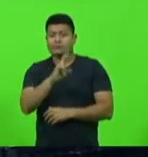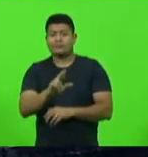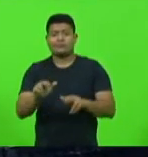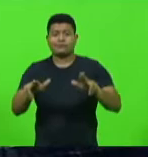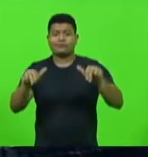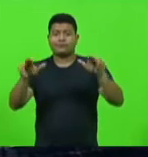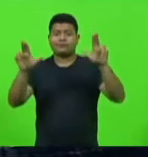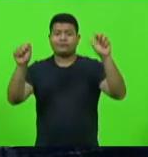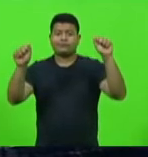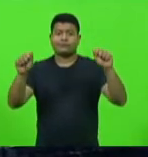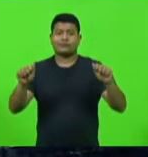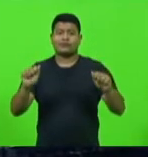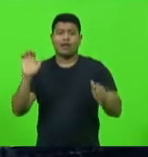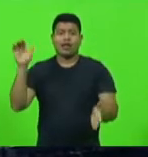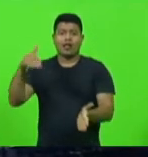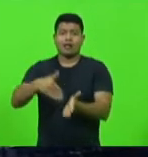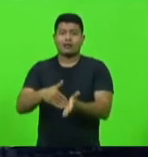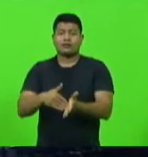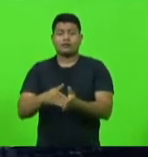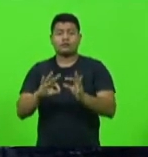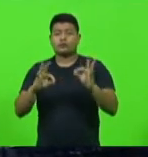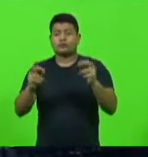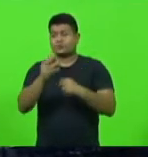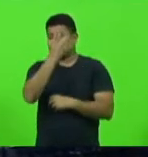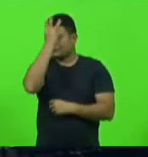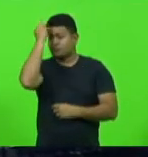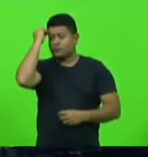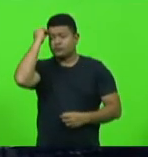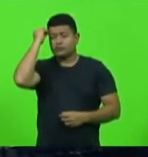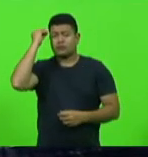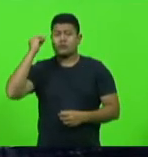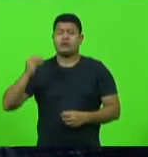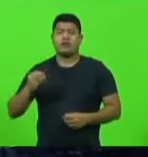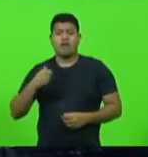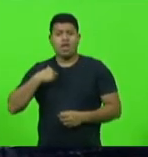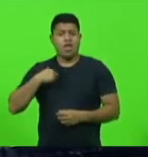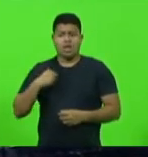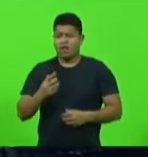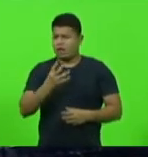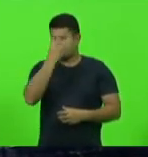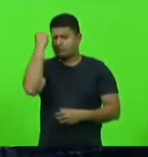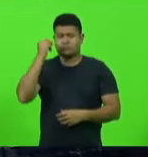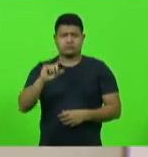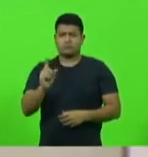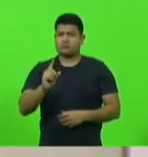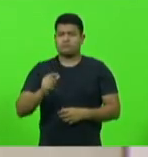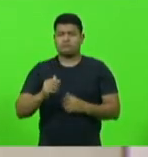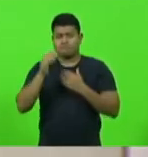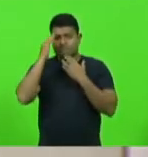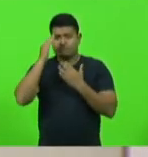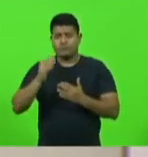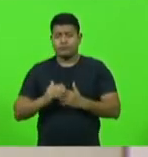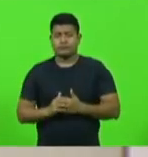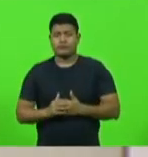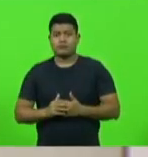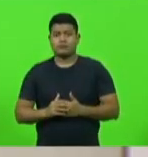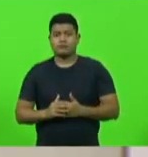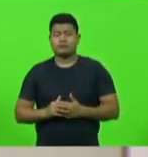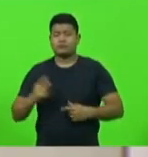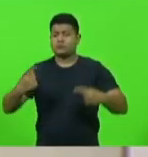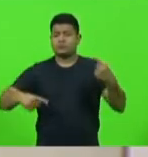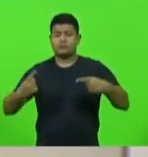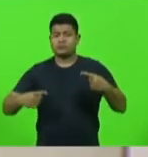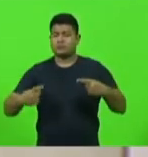prorroga até que todos se esqueçam. Não vou esquecer. Muito obrigado. Não havendo mais quem queira discutir,